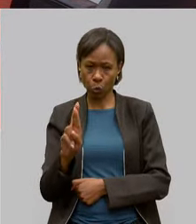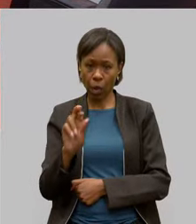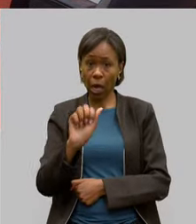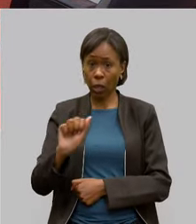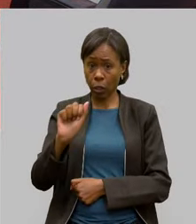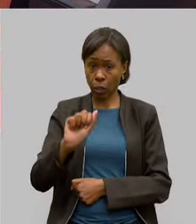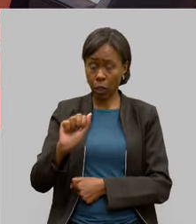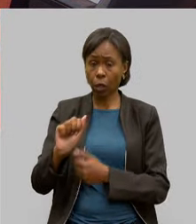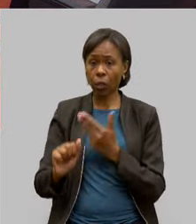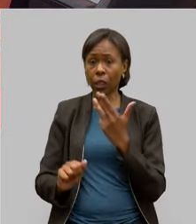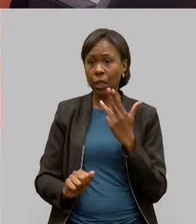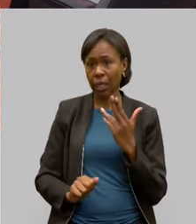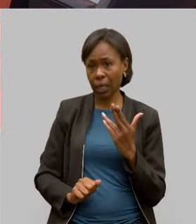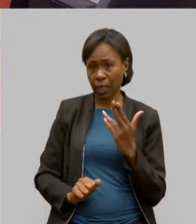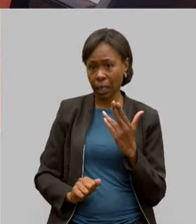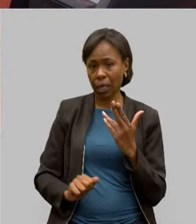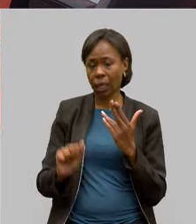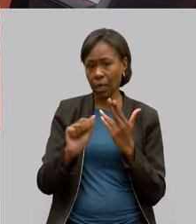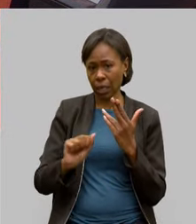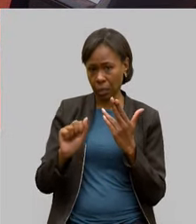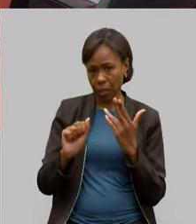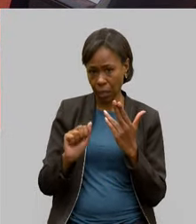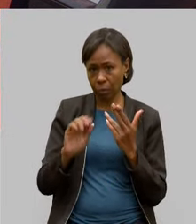medicinal de Belo